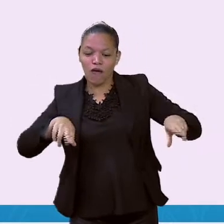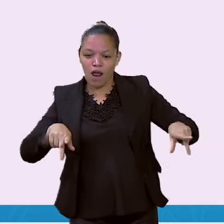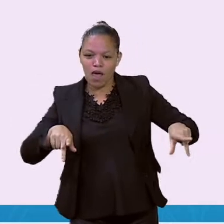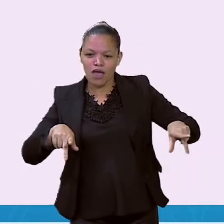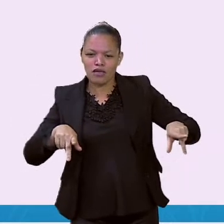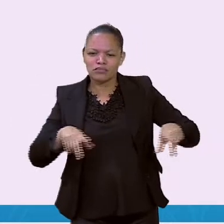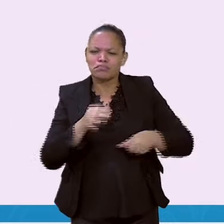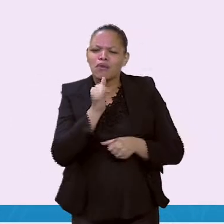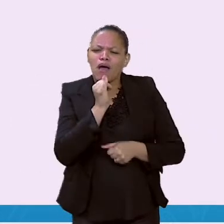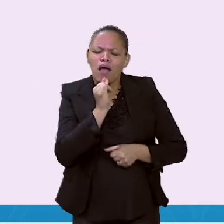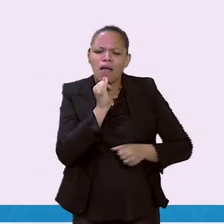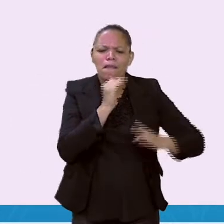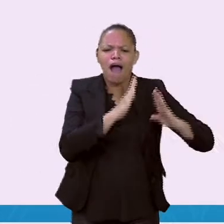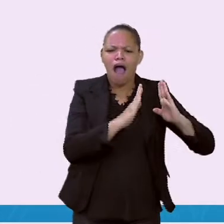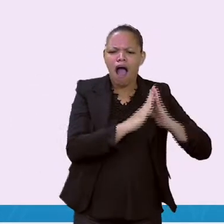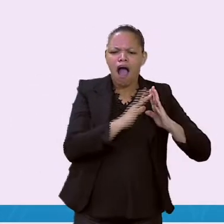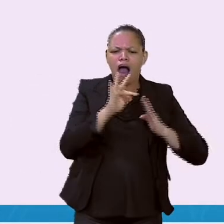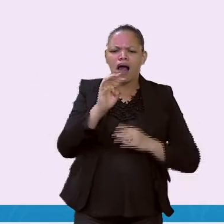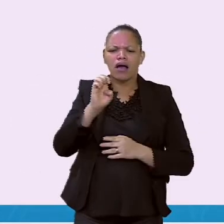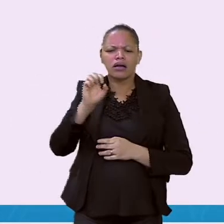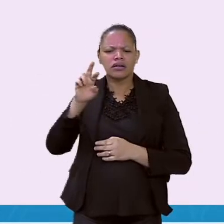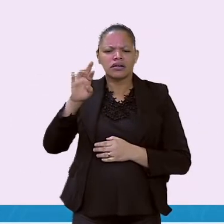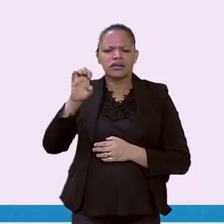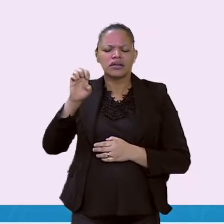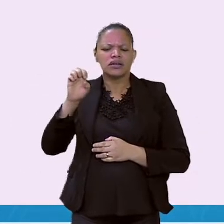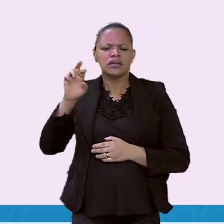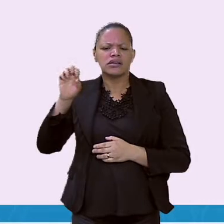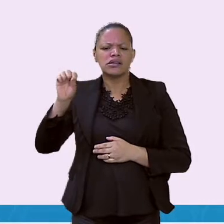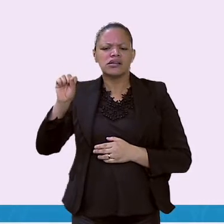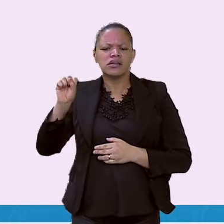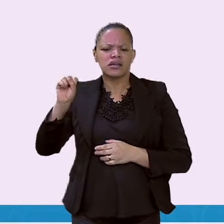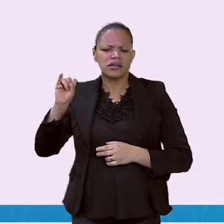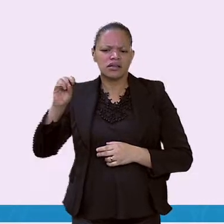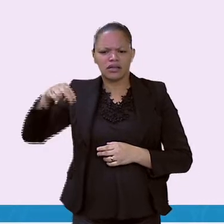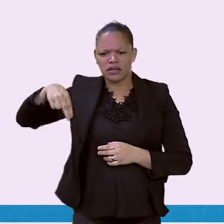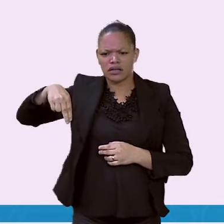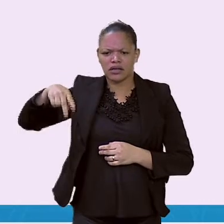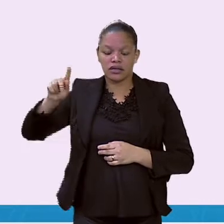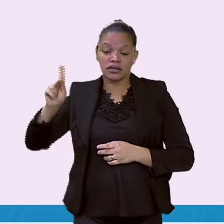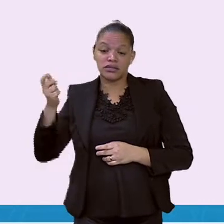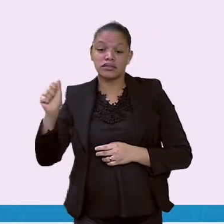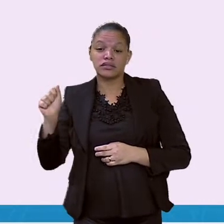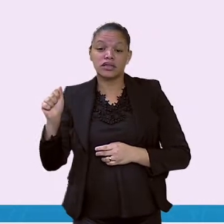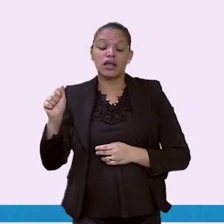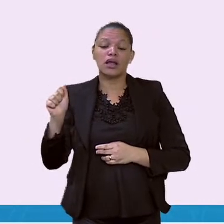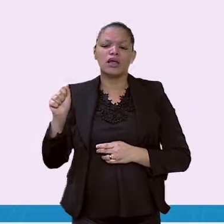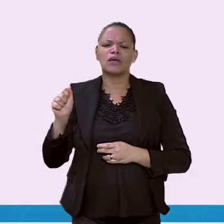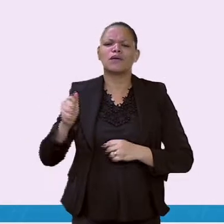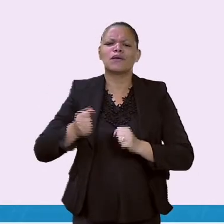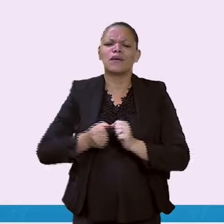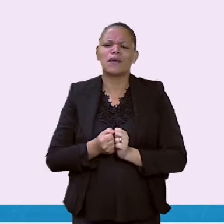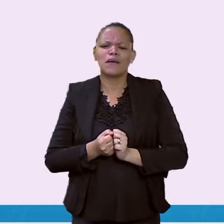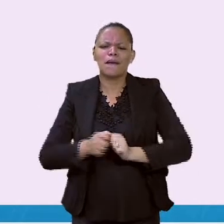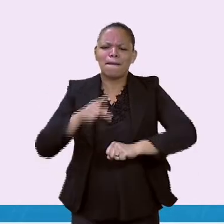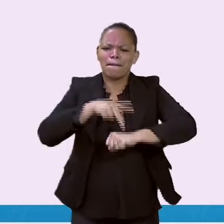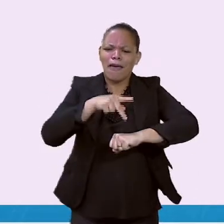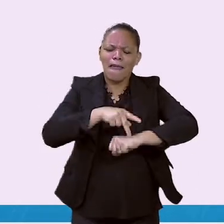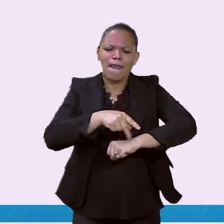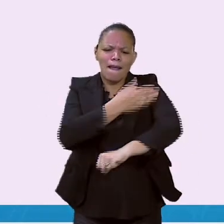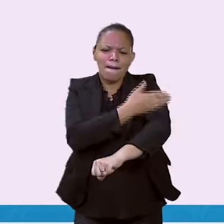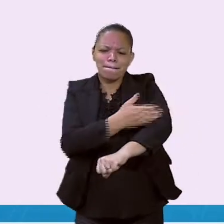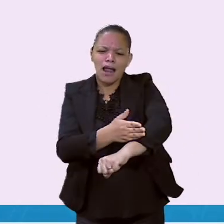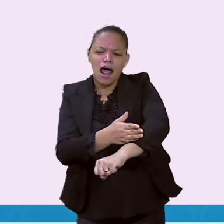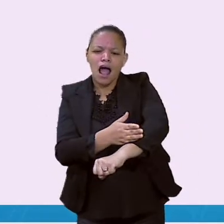pedrinhas brancas e pretas. A da frente do apartamento do Alvinho é feita de uns quadrados